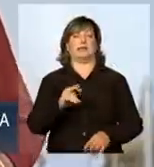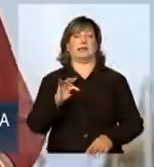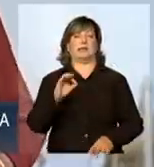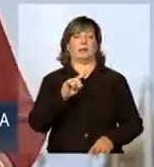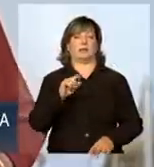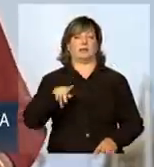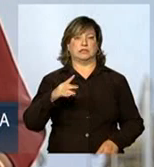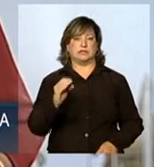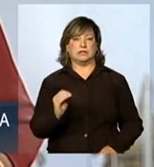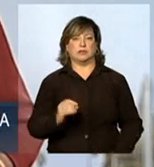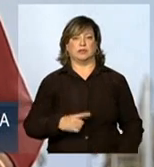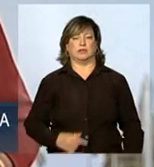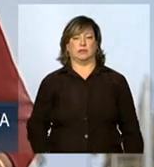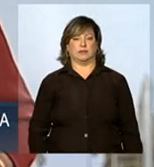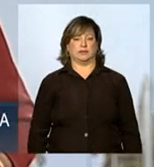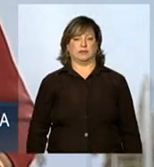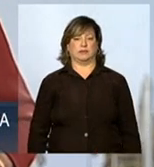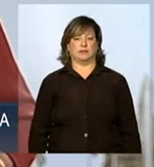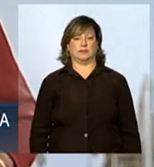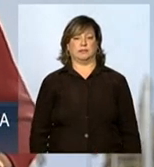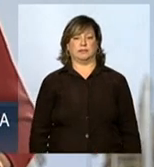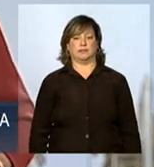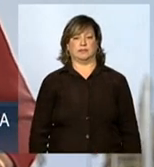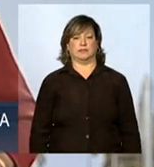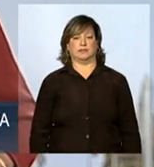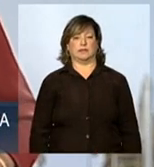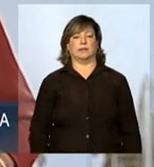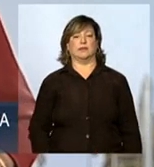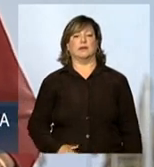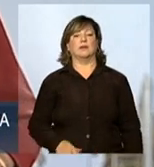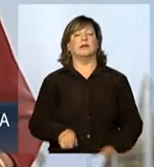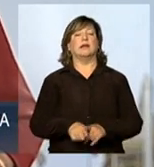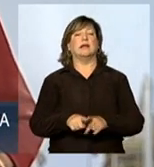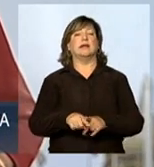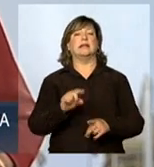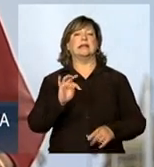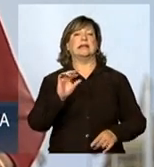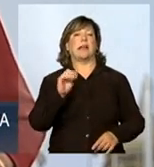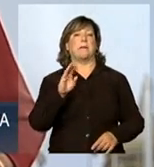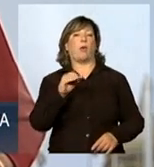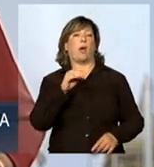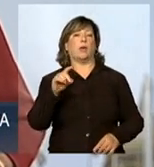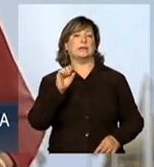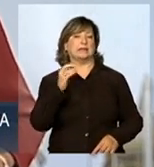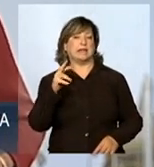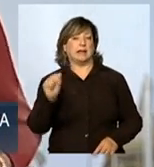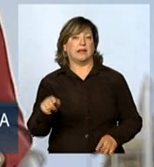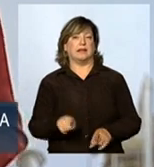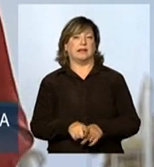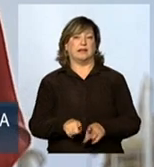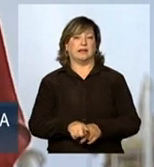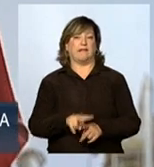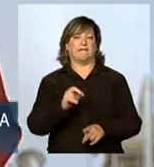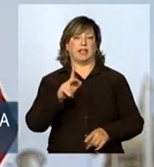Sertãozinho, Suzano, Taboão da Serra e Vargem Grande Paulista.